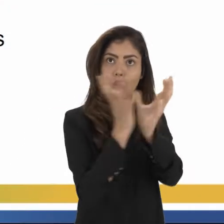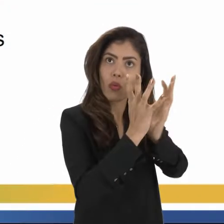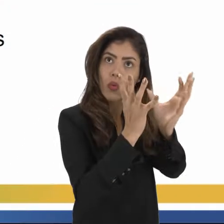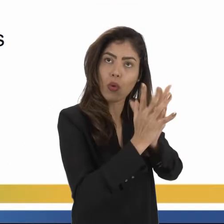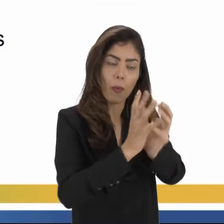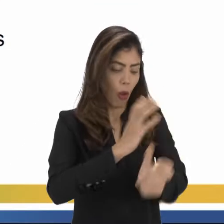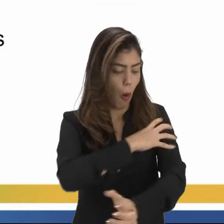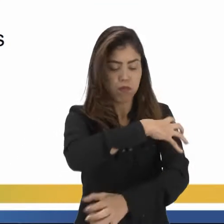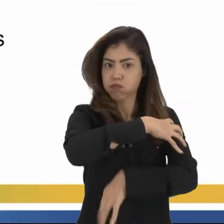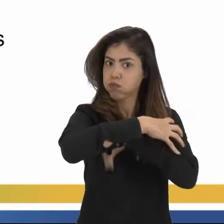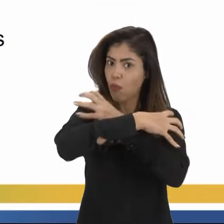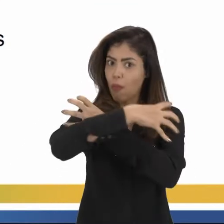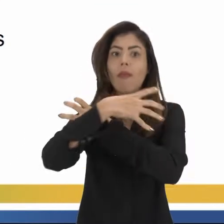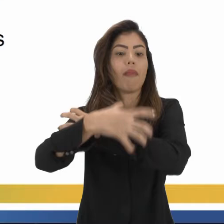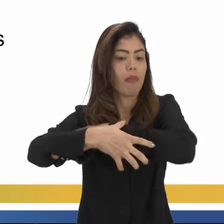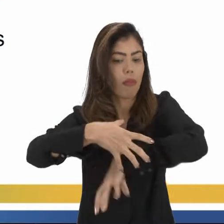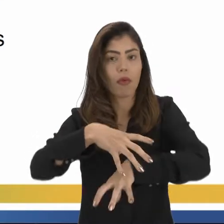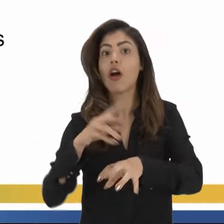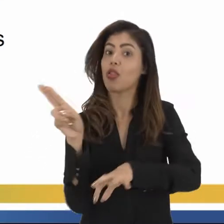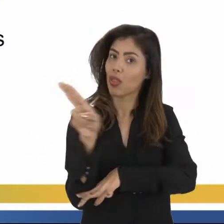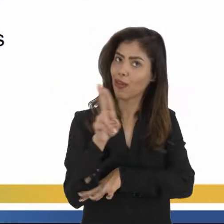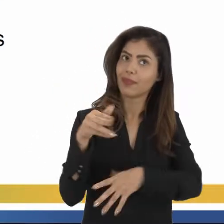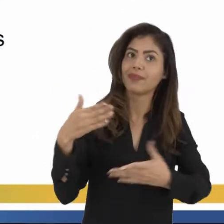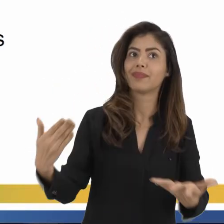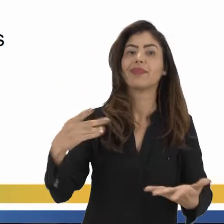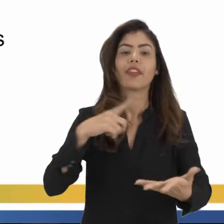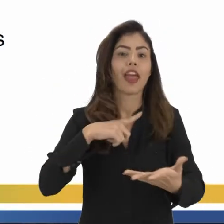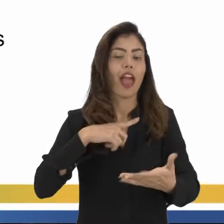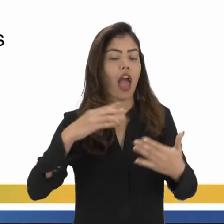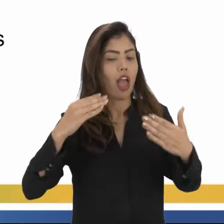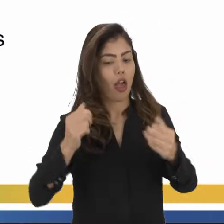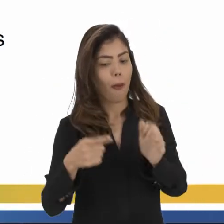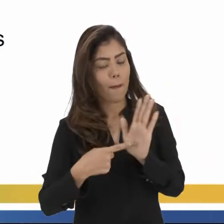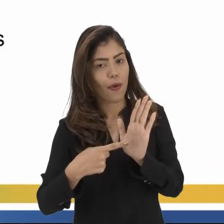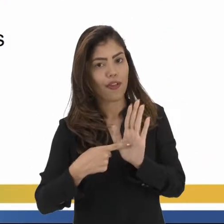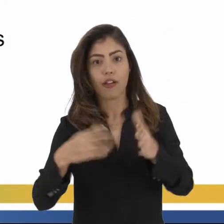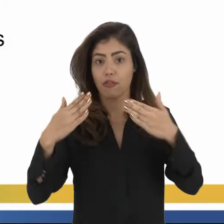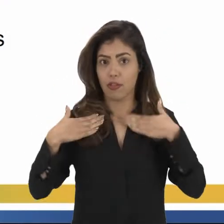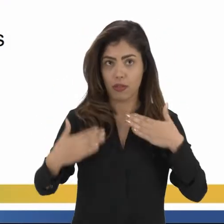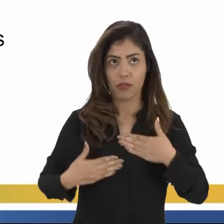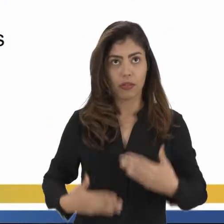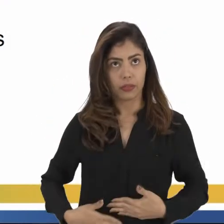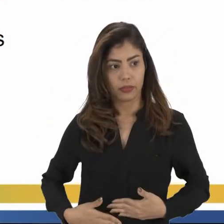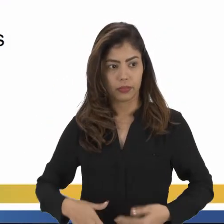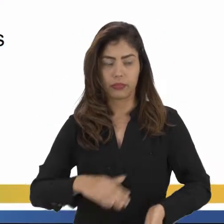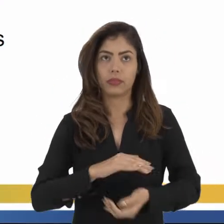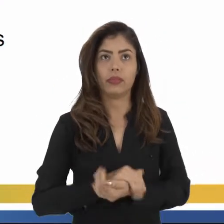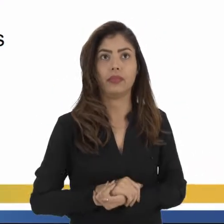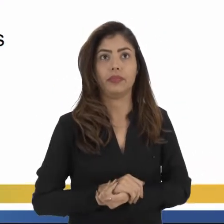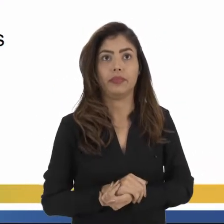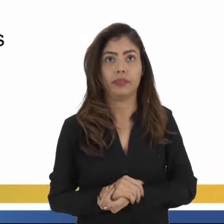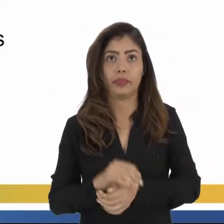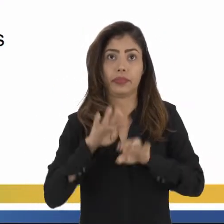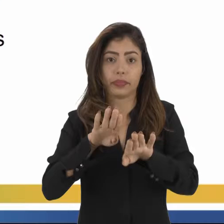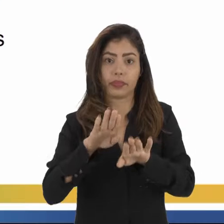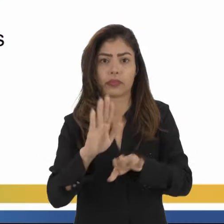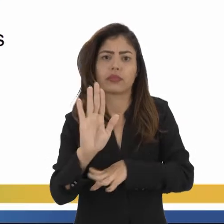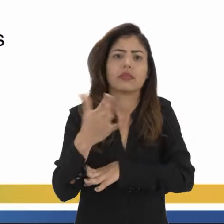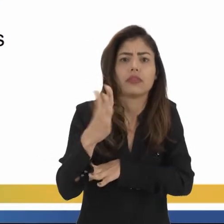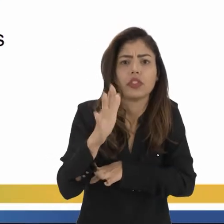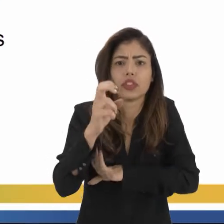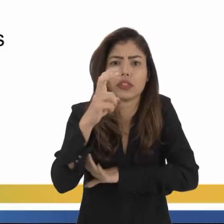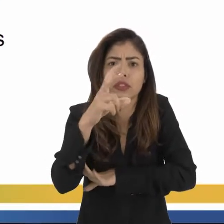de músculos, obviamente pelo nome, que estão presentes no nosso corpo. E eles correspondem